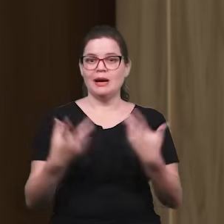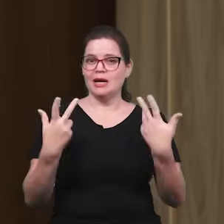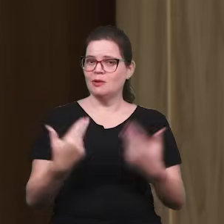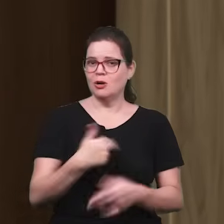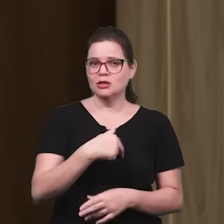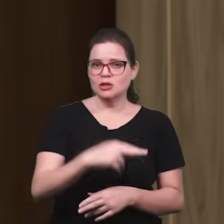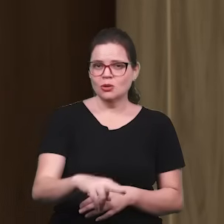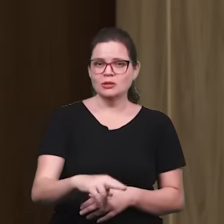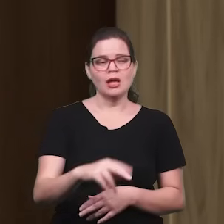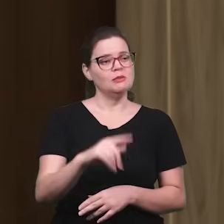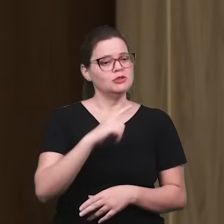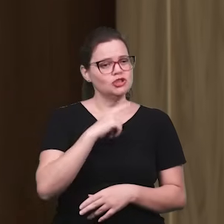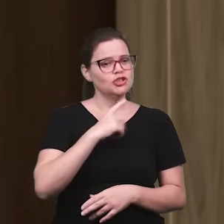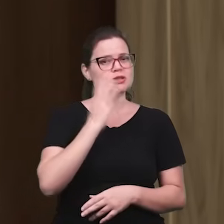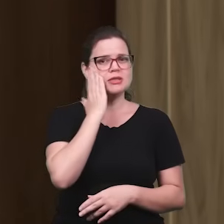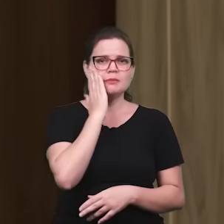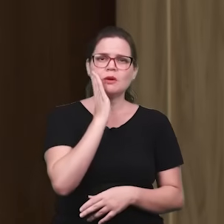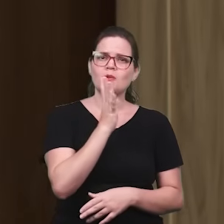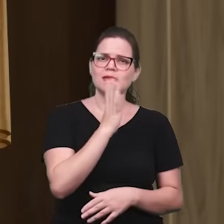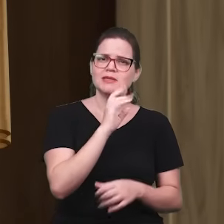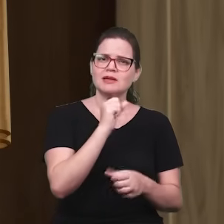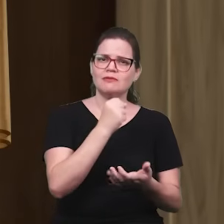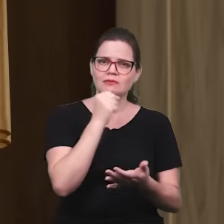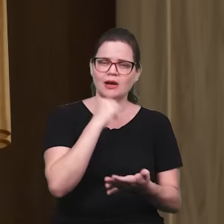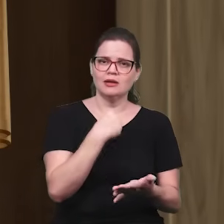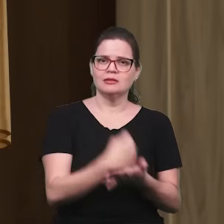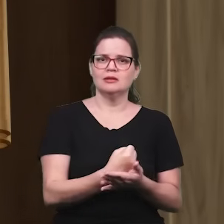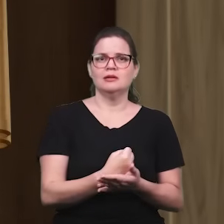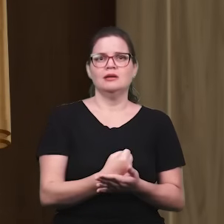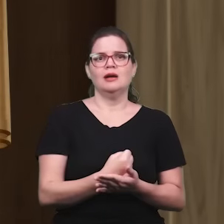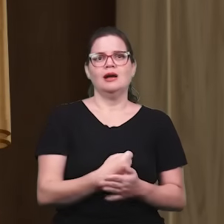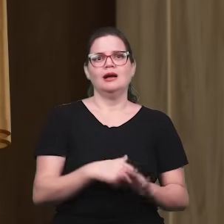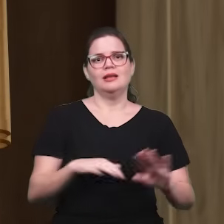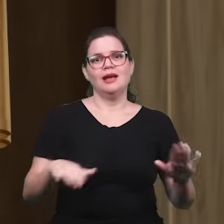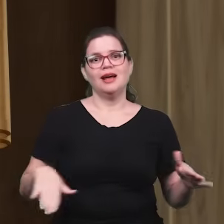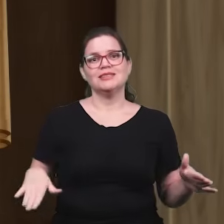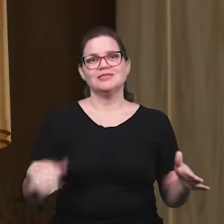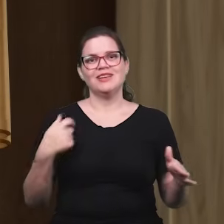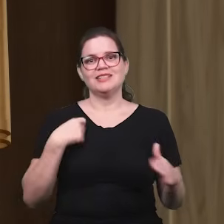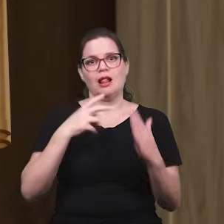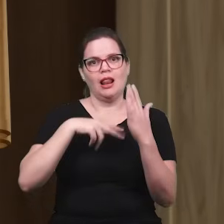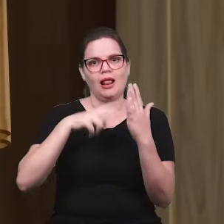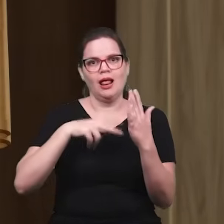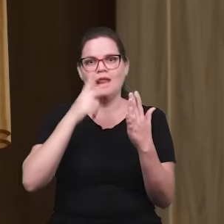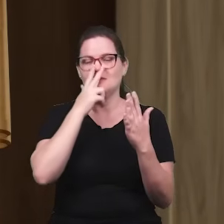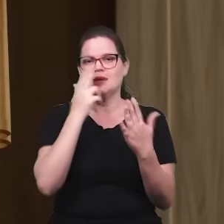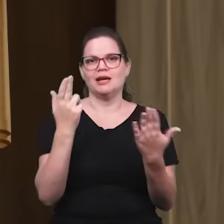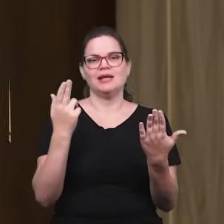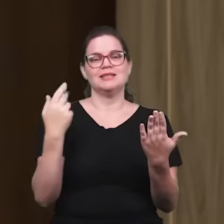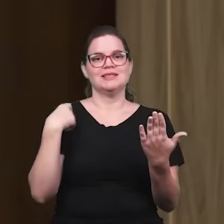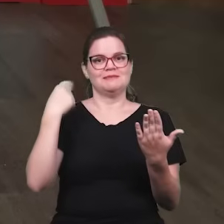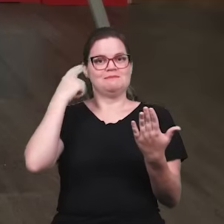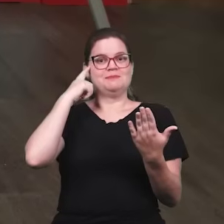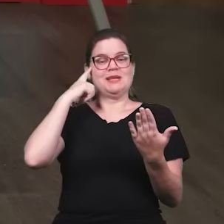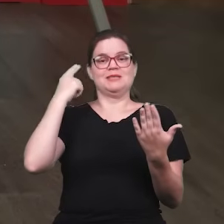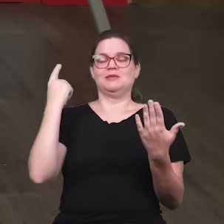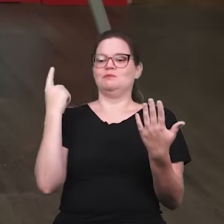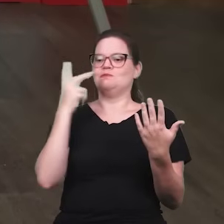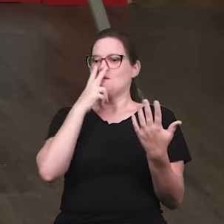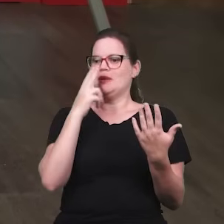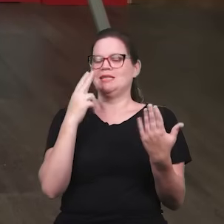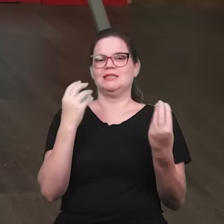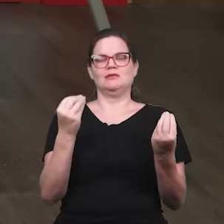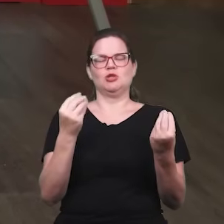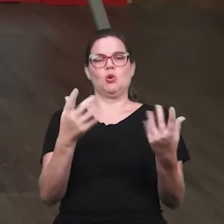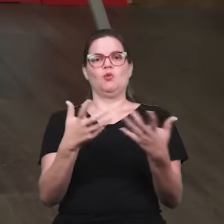um escriba, né? Às vezes as muitas letras fazem o homem delirar, né? Isso. Diz a palavra. E ele se